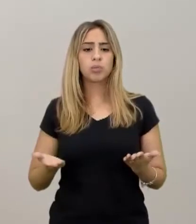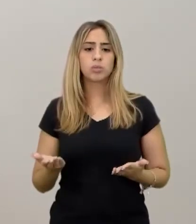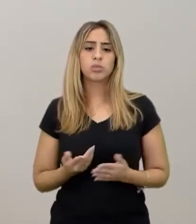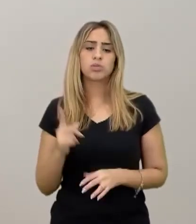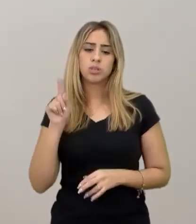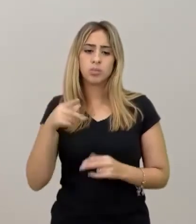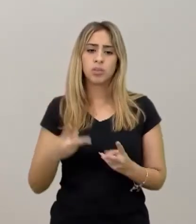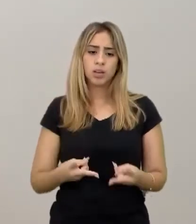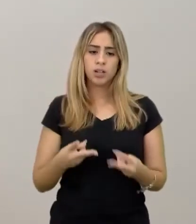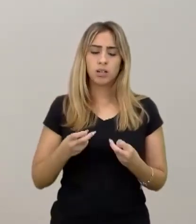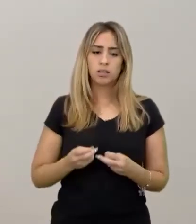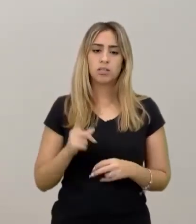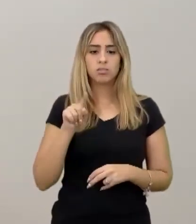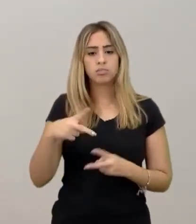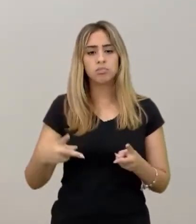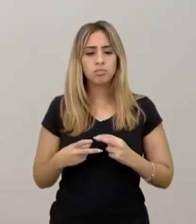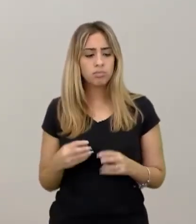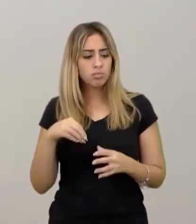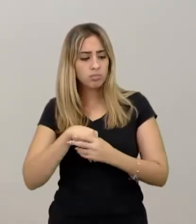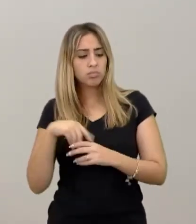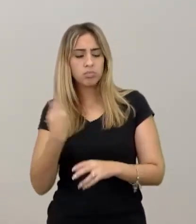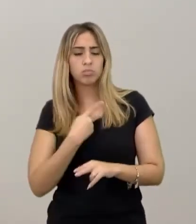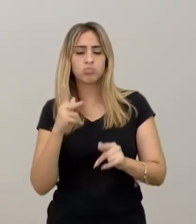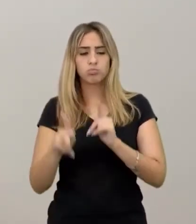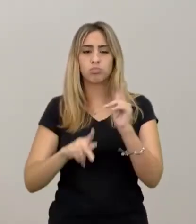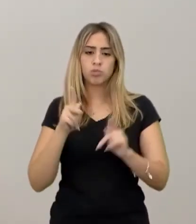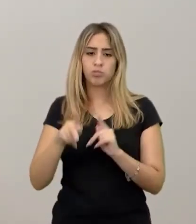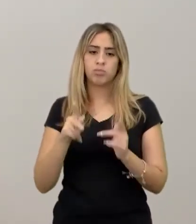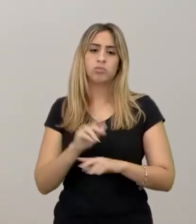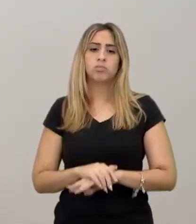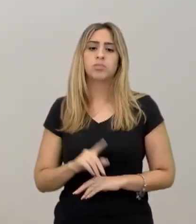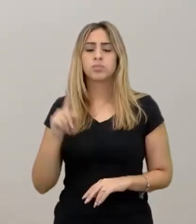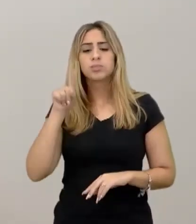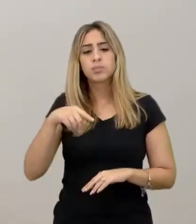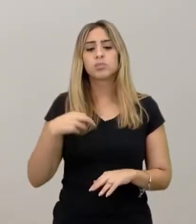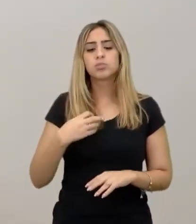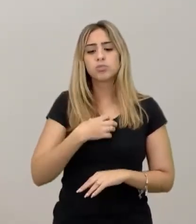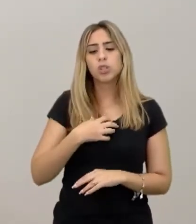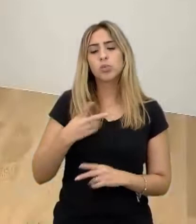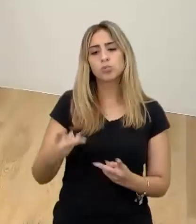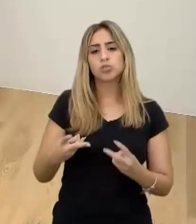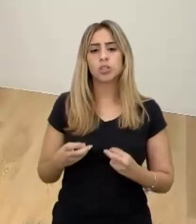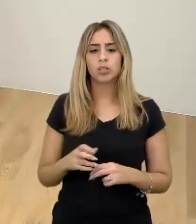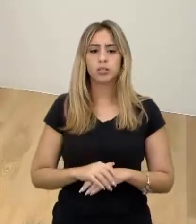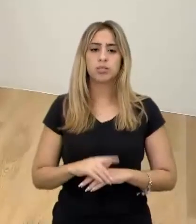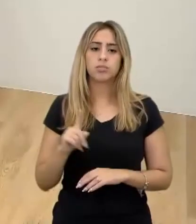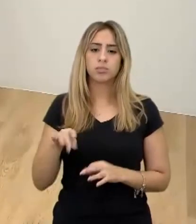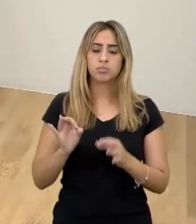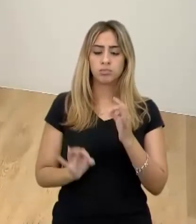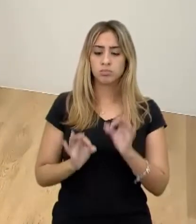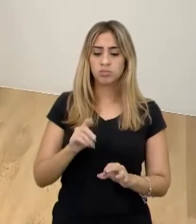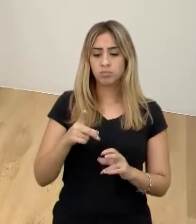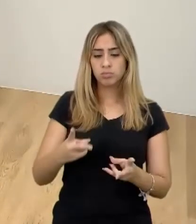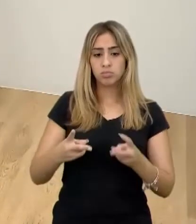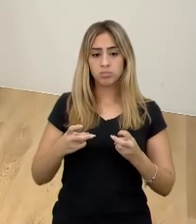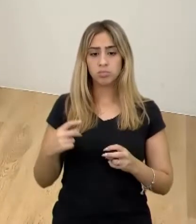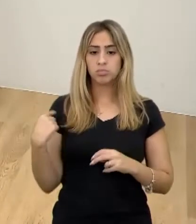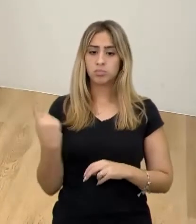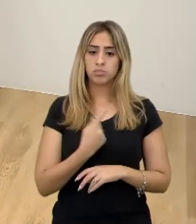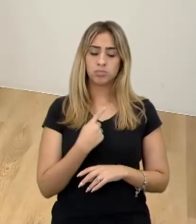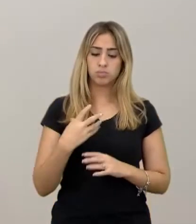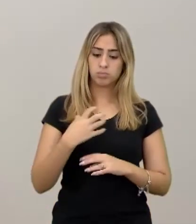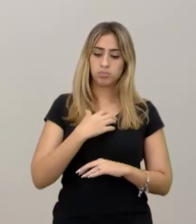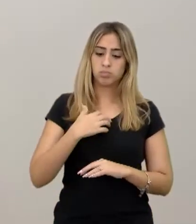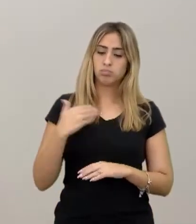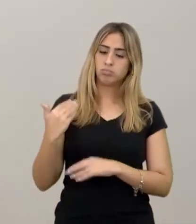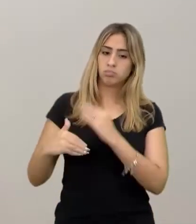é uma renda, ela gera renda para os povos carajá. Ela é uma fonte de renda. E justamente ela é uma fonte de renda porque, assim, a